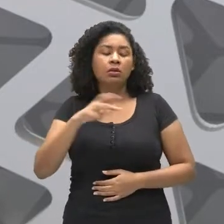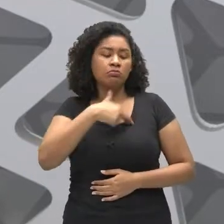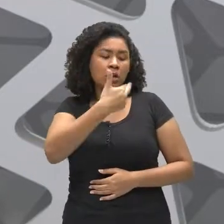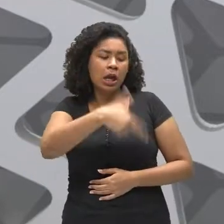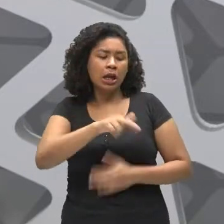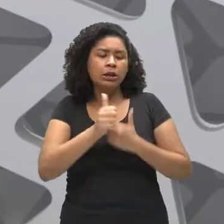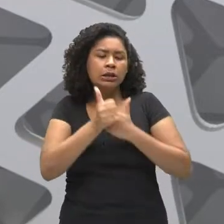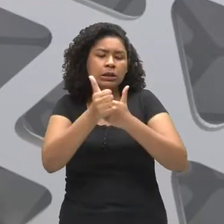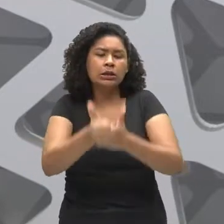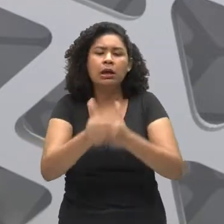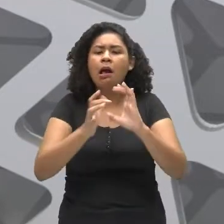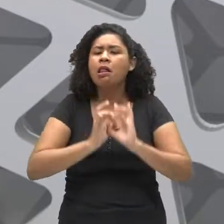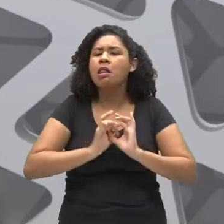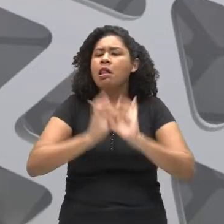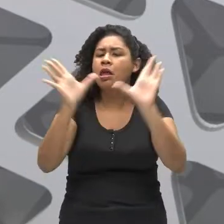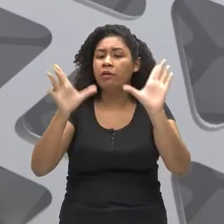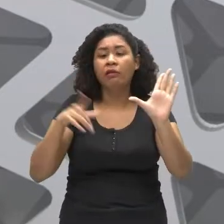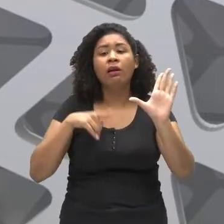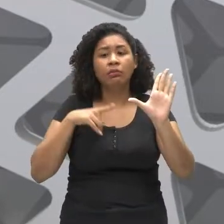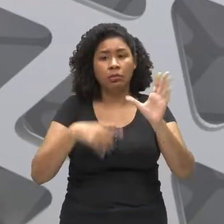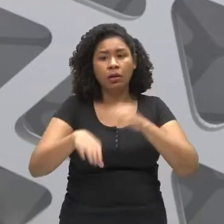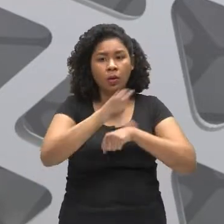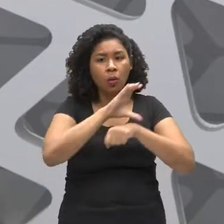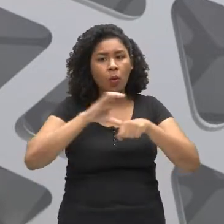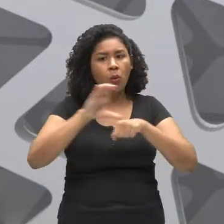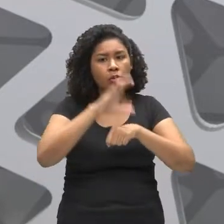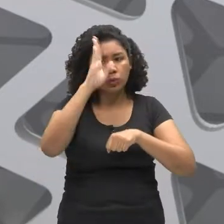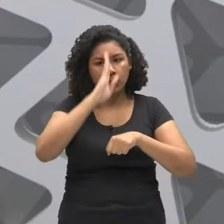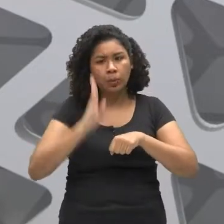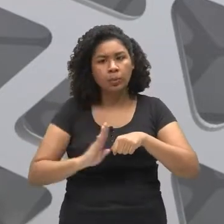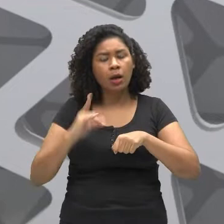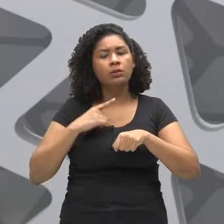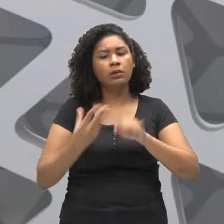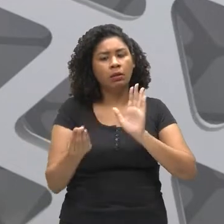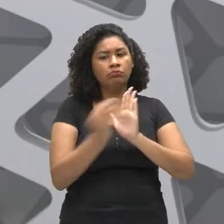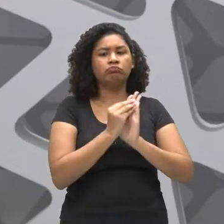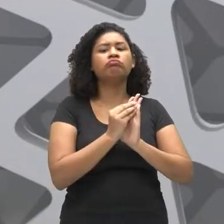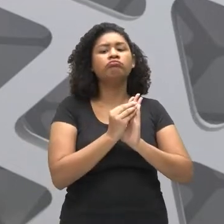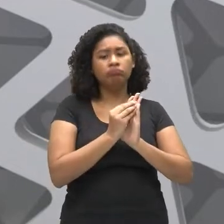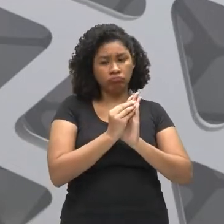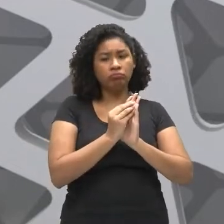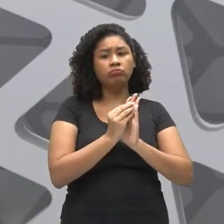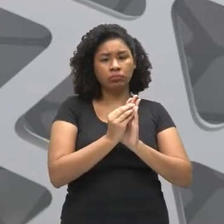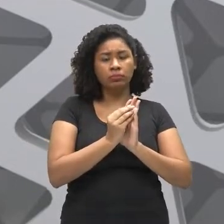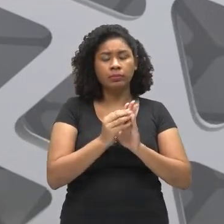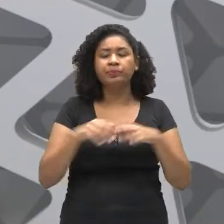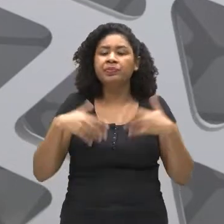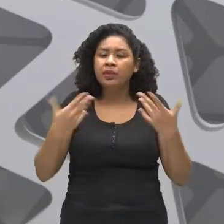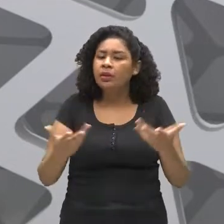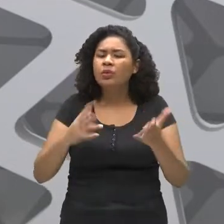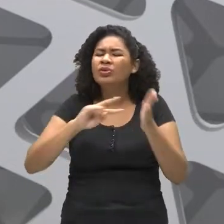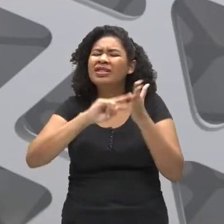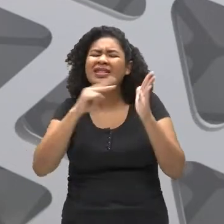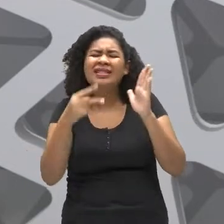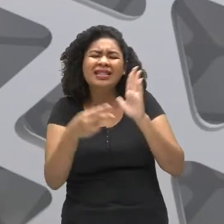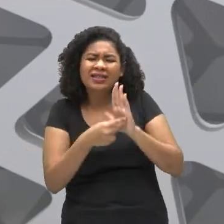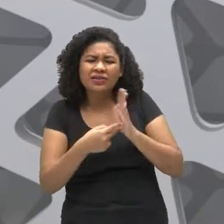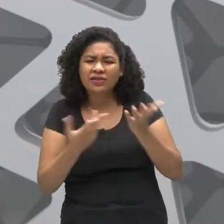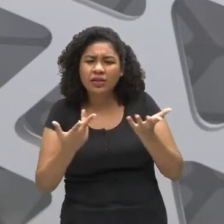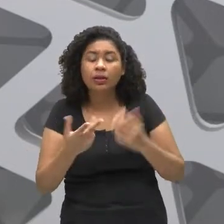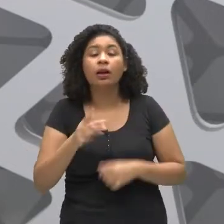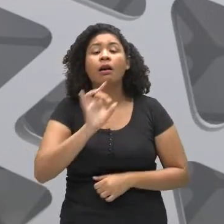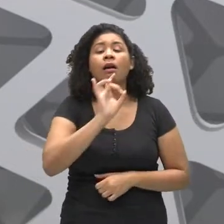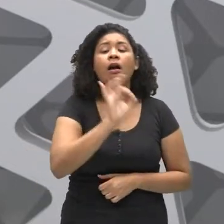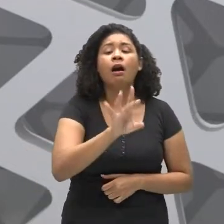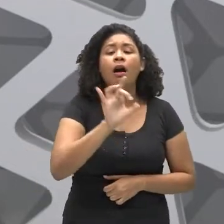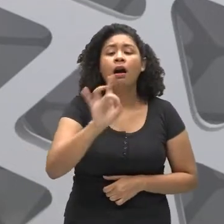certo? Tá lá na Constituição. O que isso quer dizer, professora? Que cada um de vocês pode